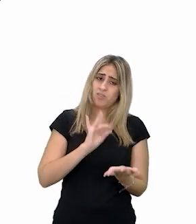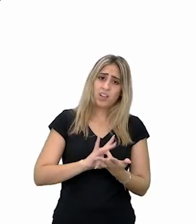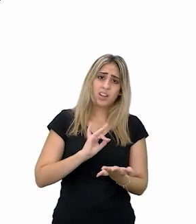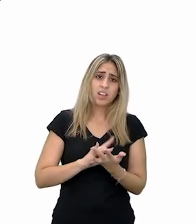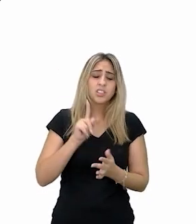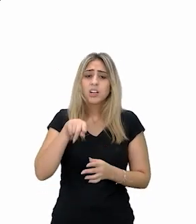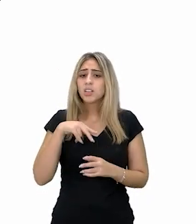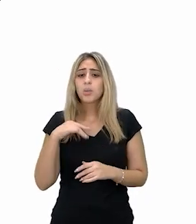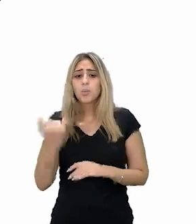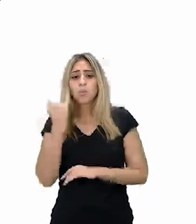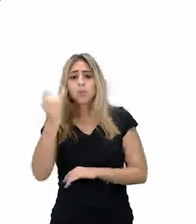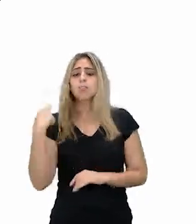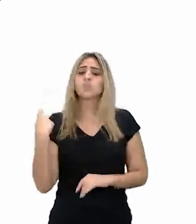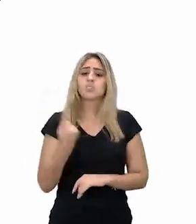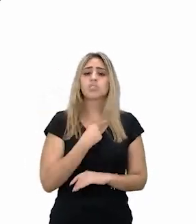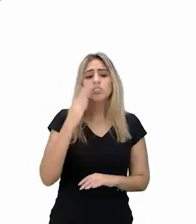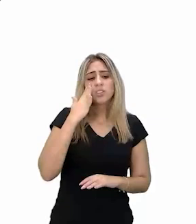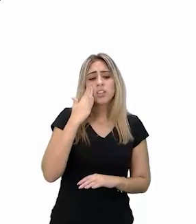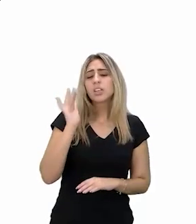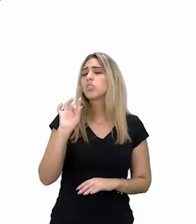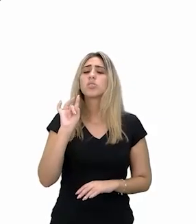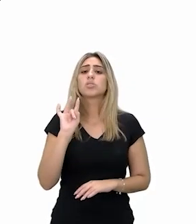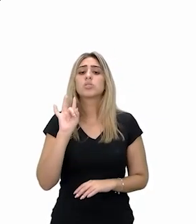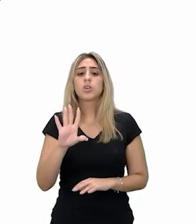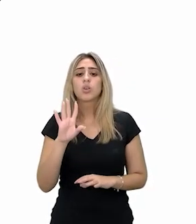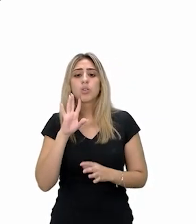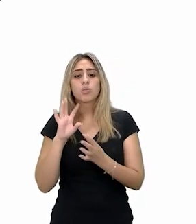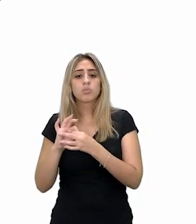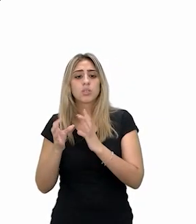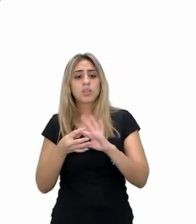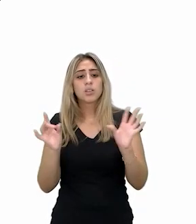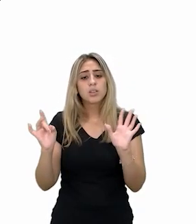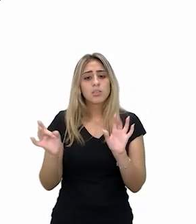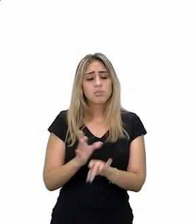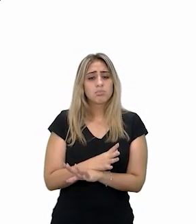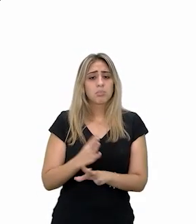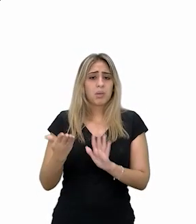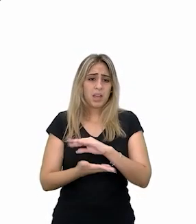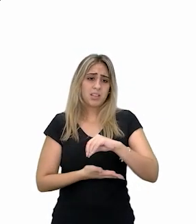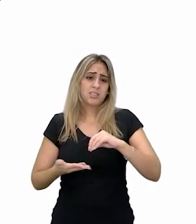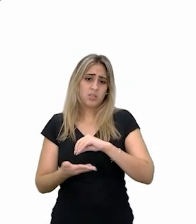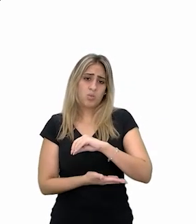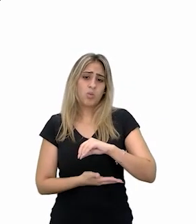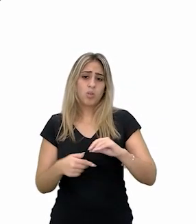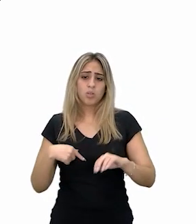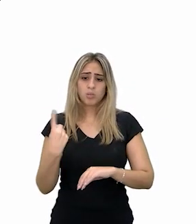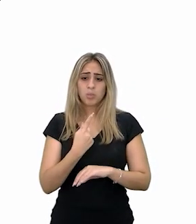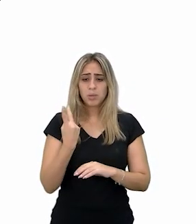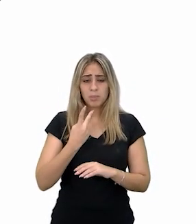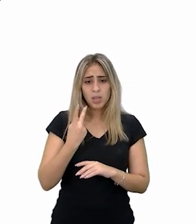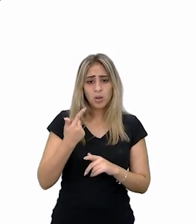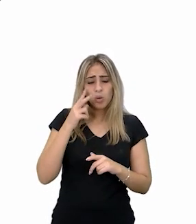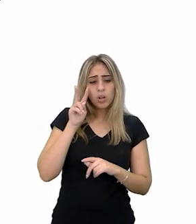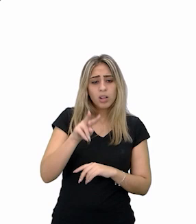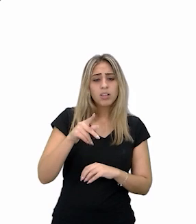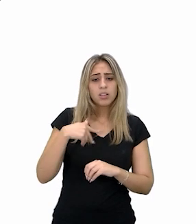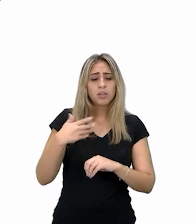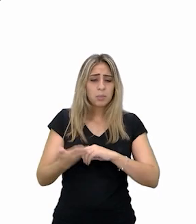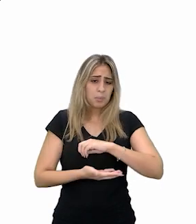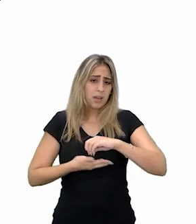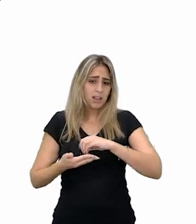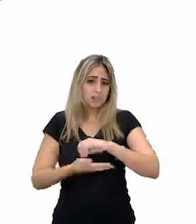é importante a gente entender ali um conceito mais básico. E, num primeiro olhar, a questão poderia